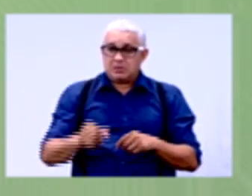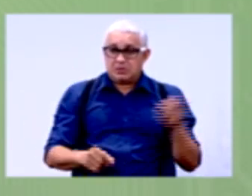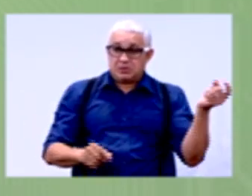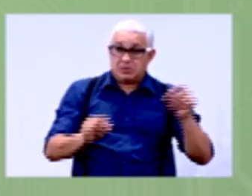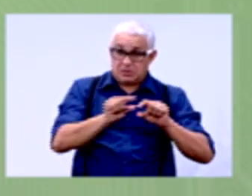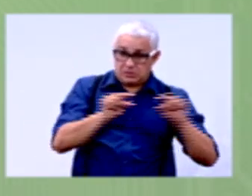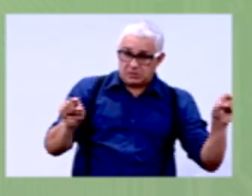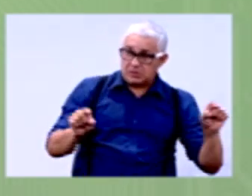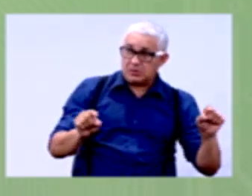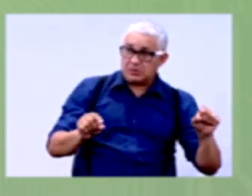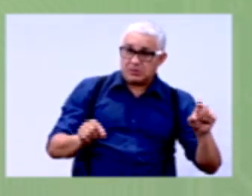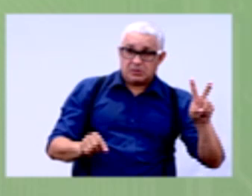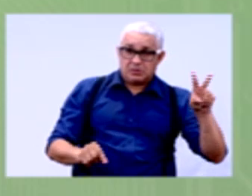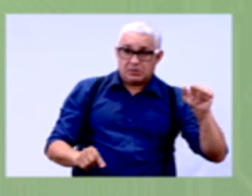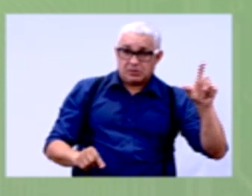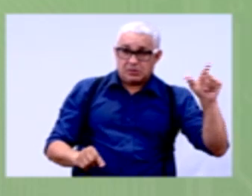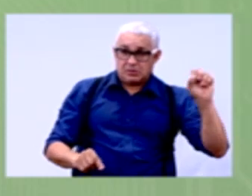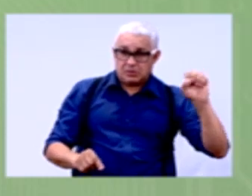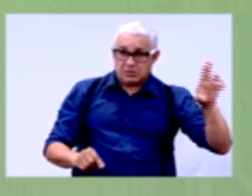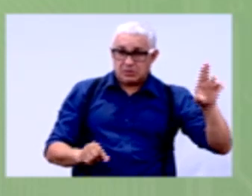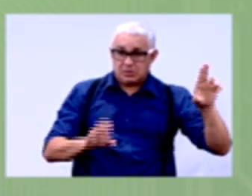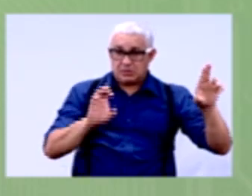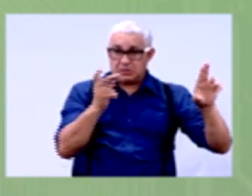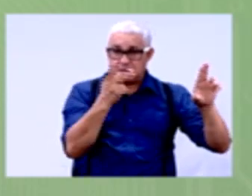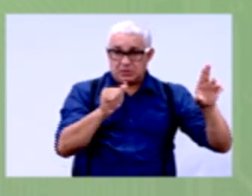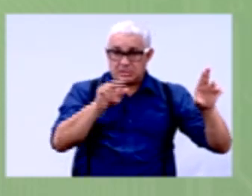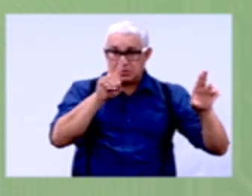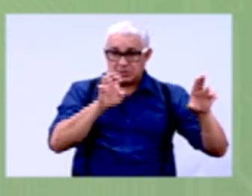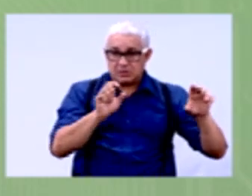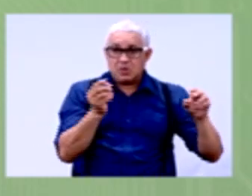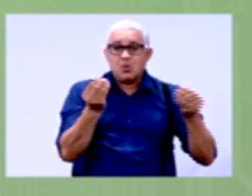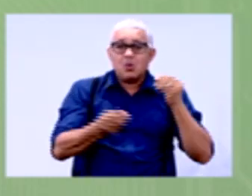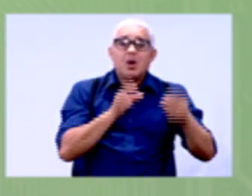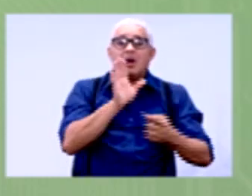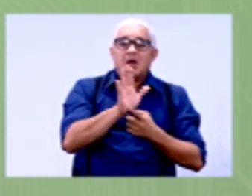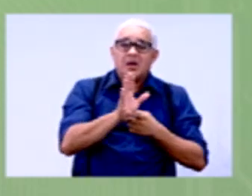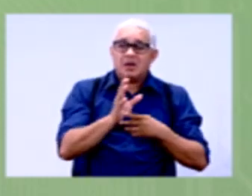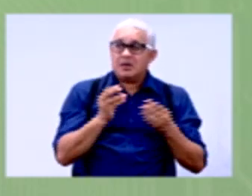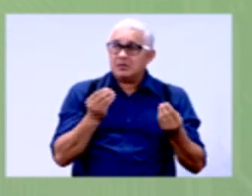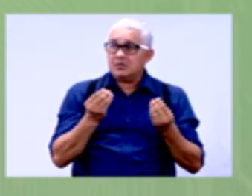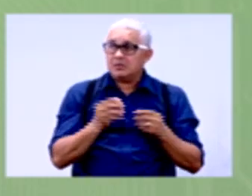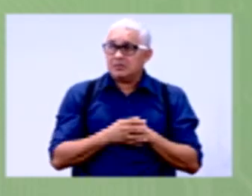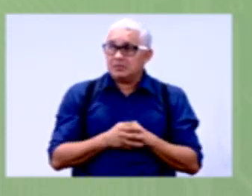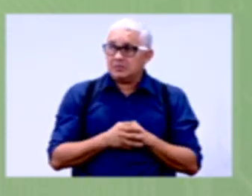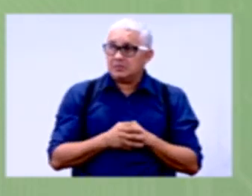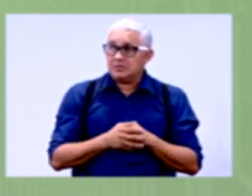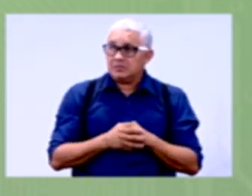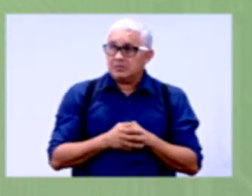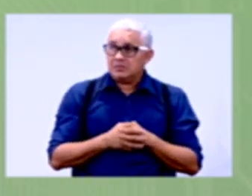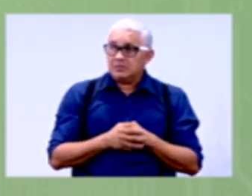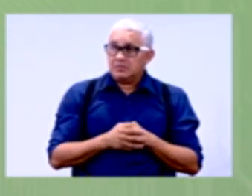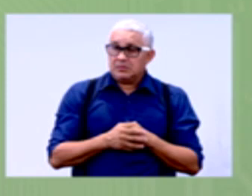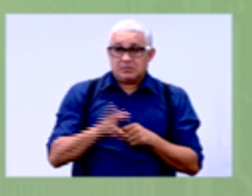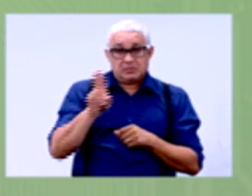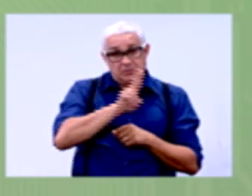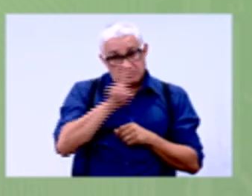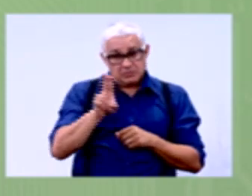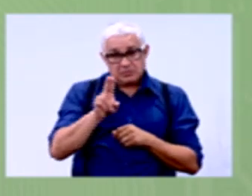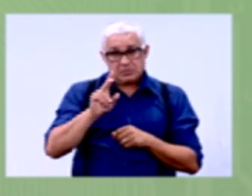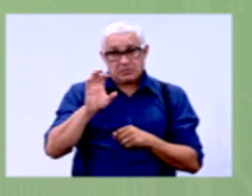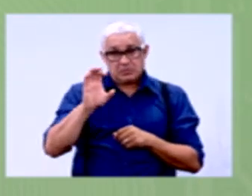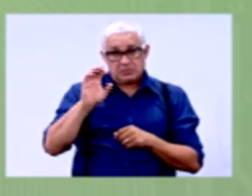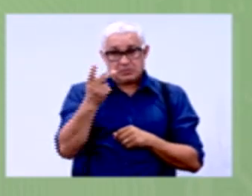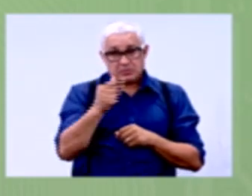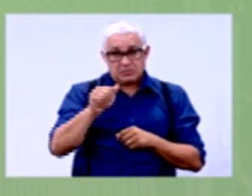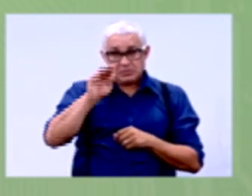valor da chave, como que a gente vai demonstrar esse valor da chave? Através do nome da chave, que